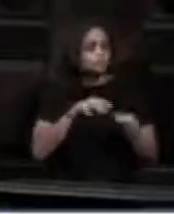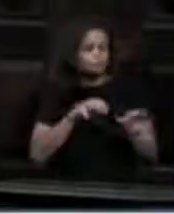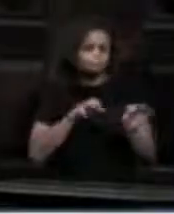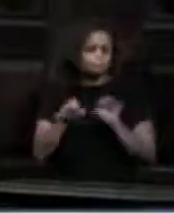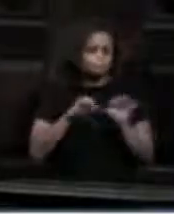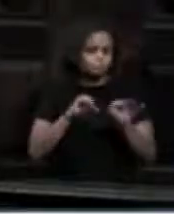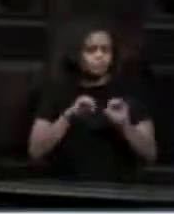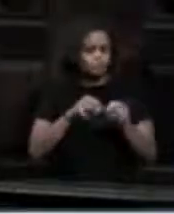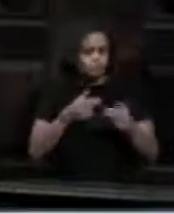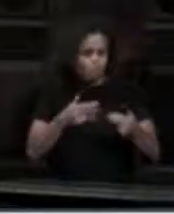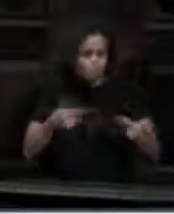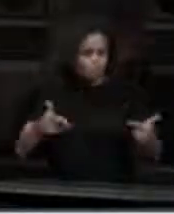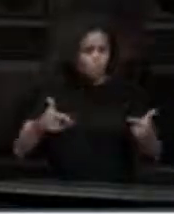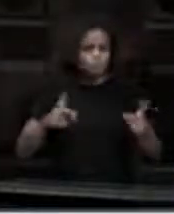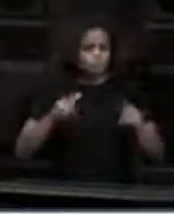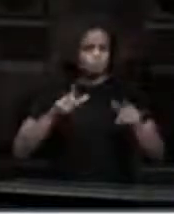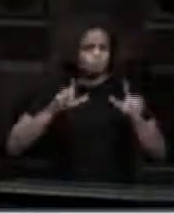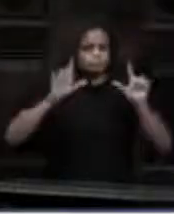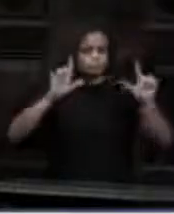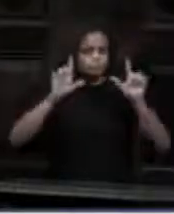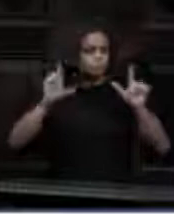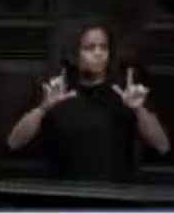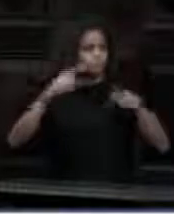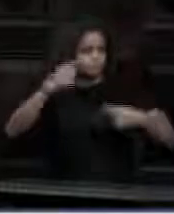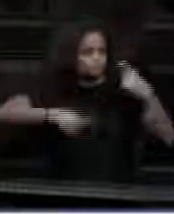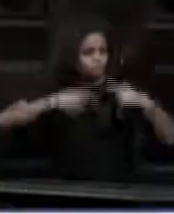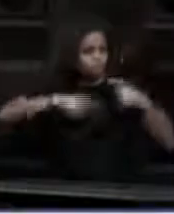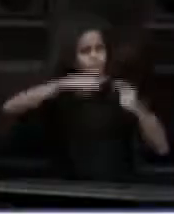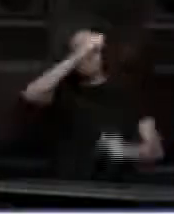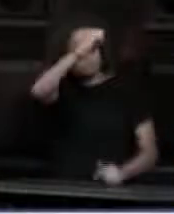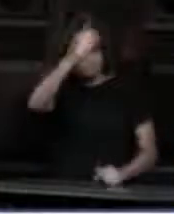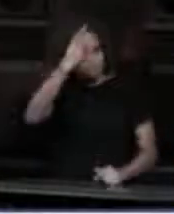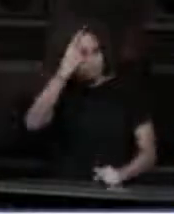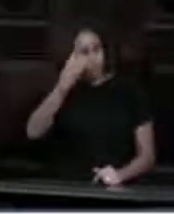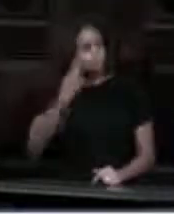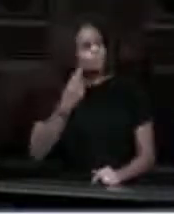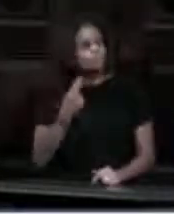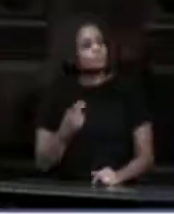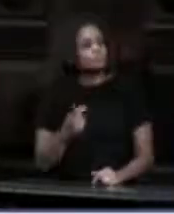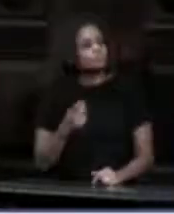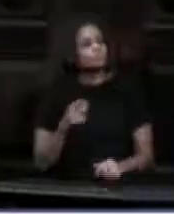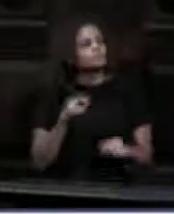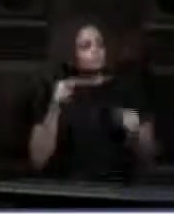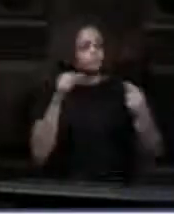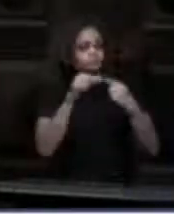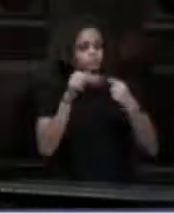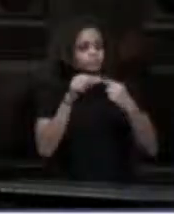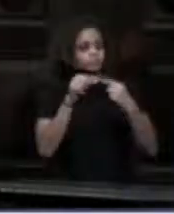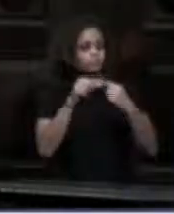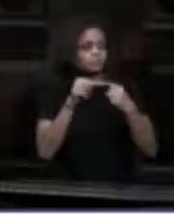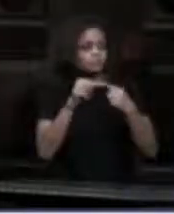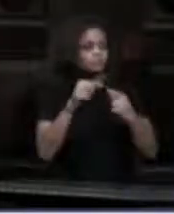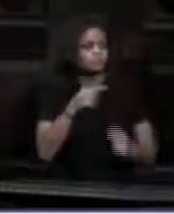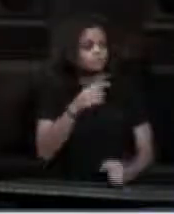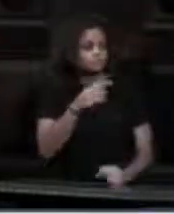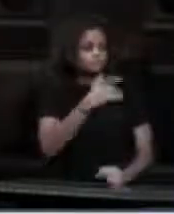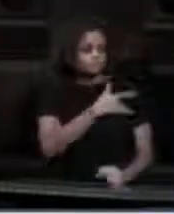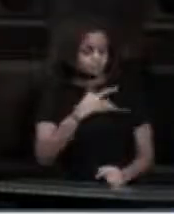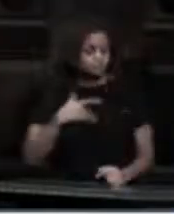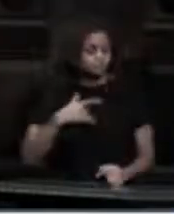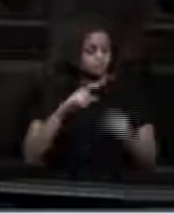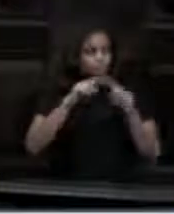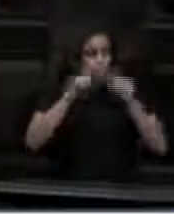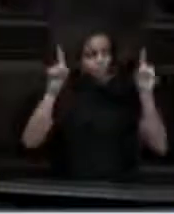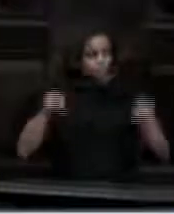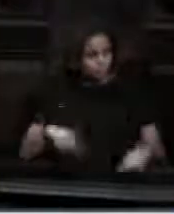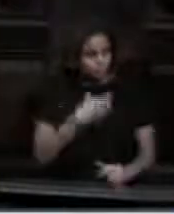programas, campanhas, políticas públicas voltadas para a saúde do servidor. A gente, na primeira discussão, chegou a